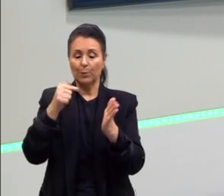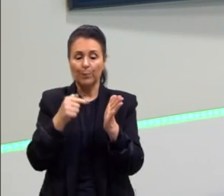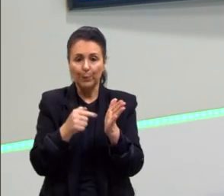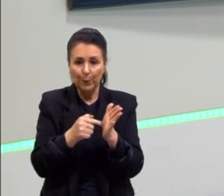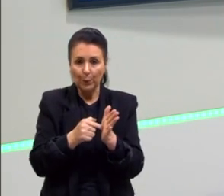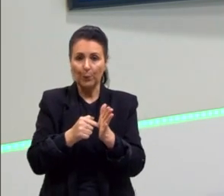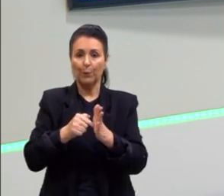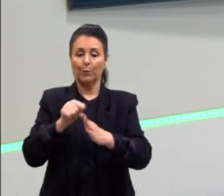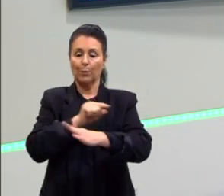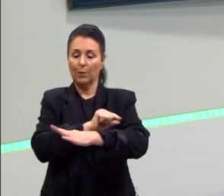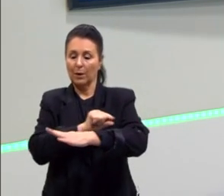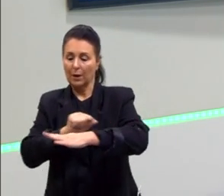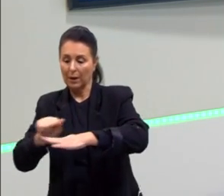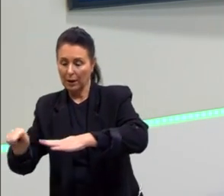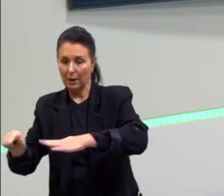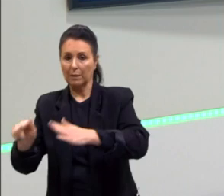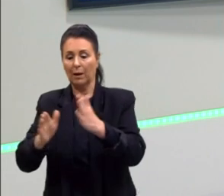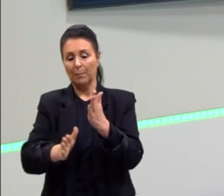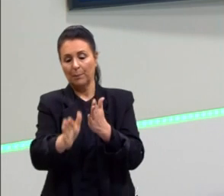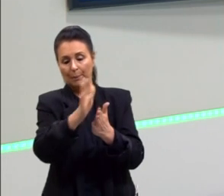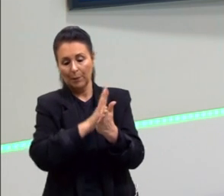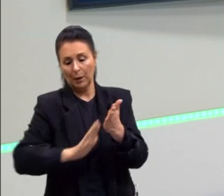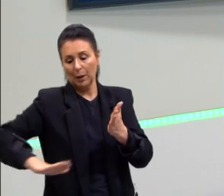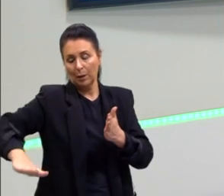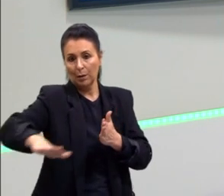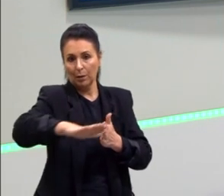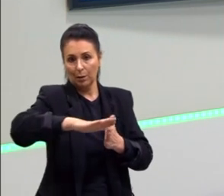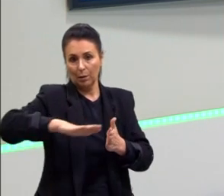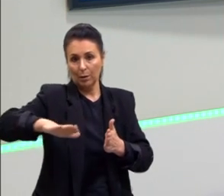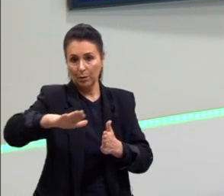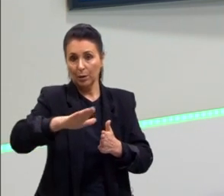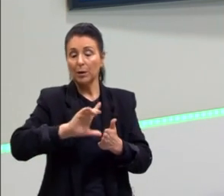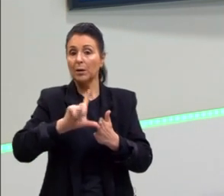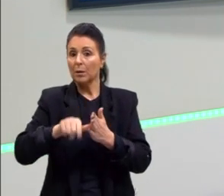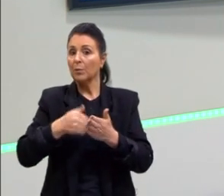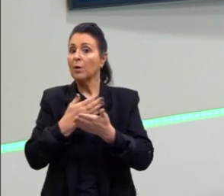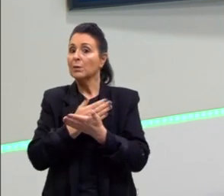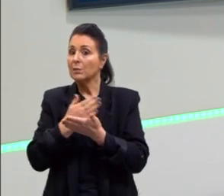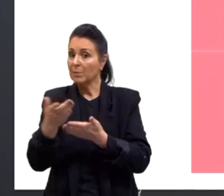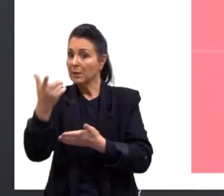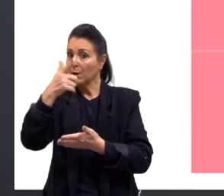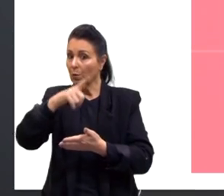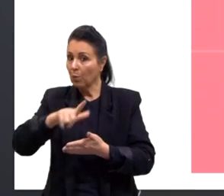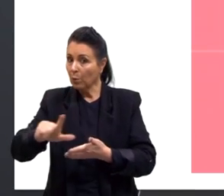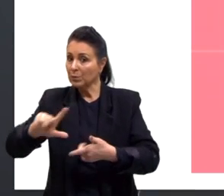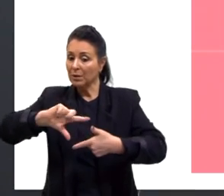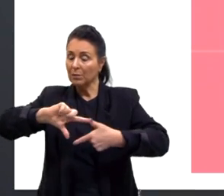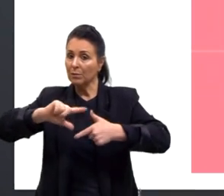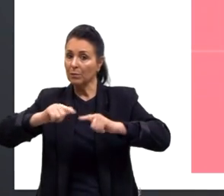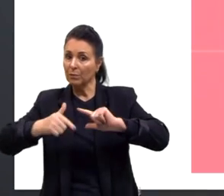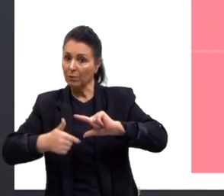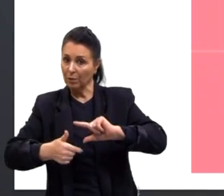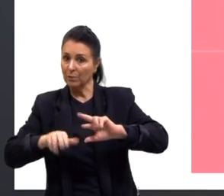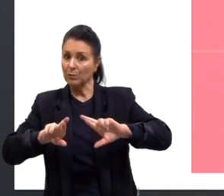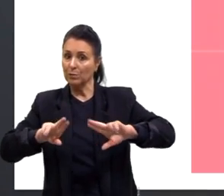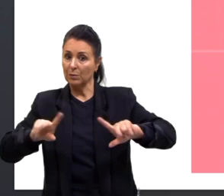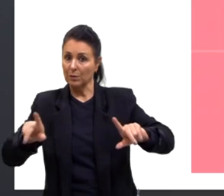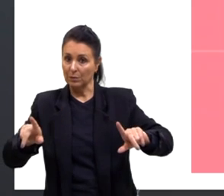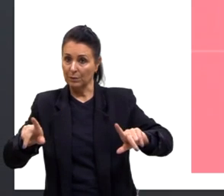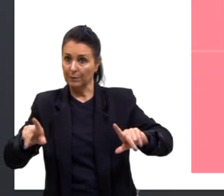EA partir Dele deles começamos a traçar outras outros formatos né outras formas geométricas